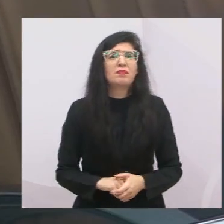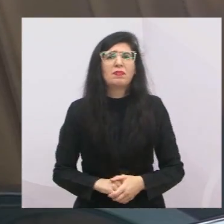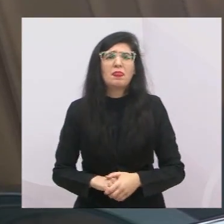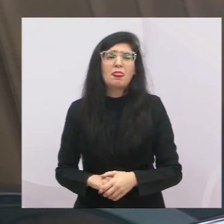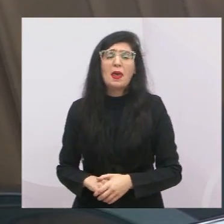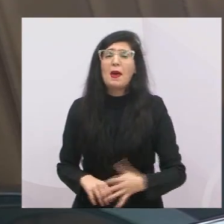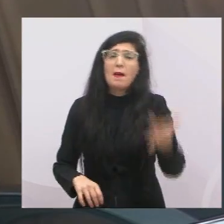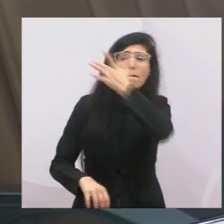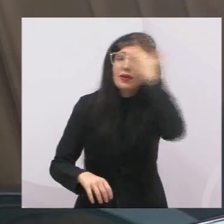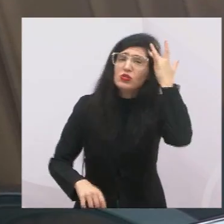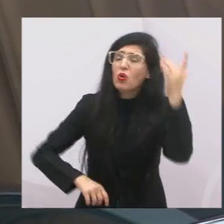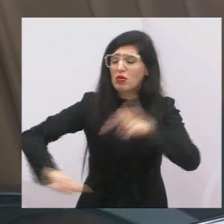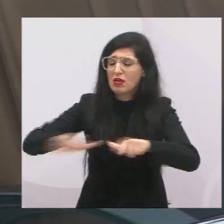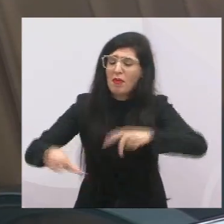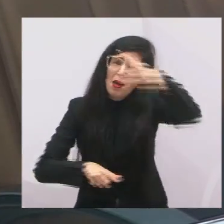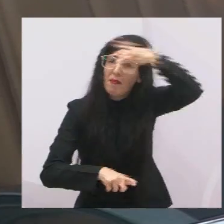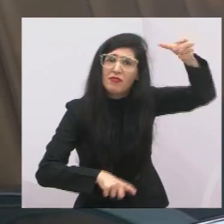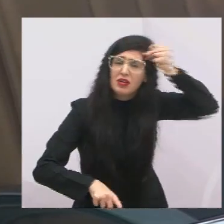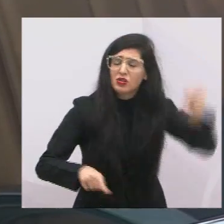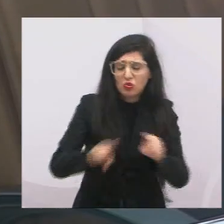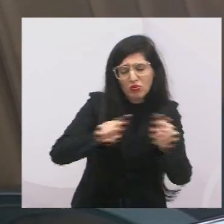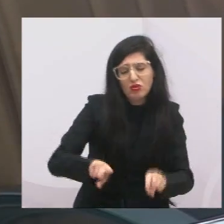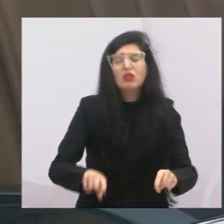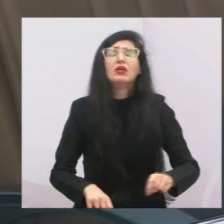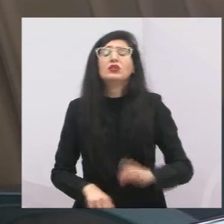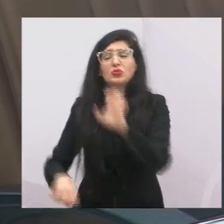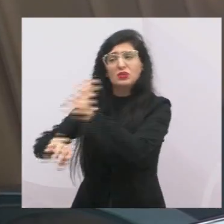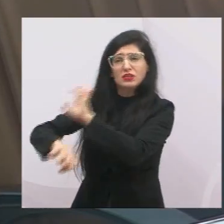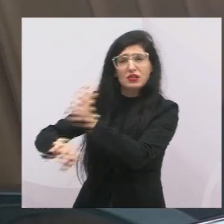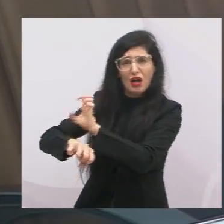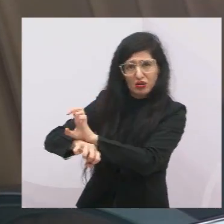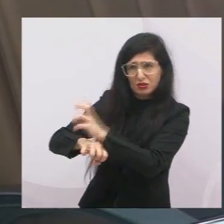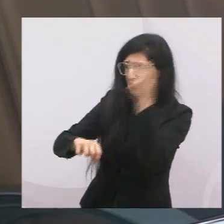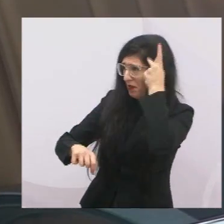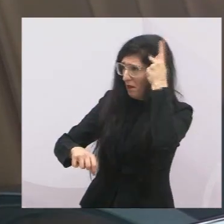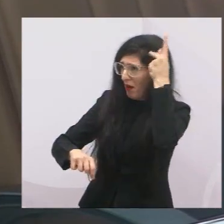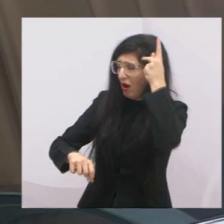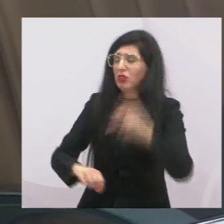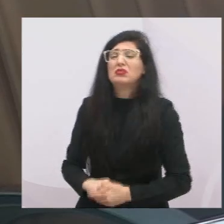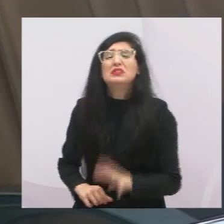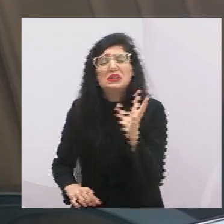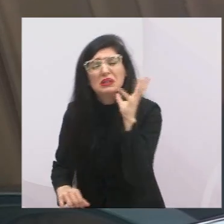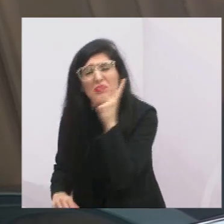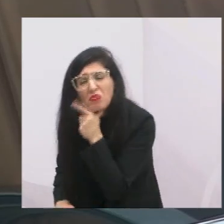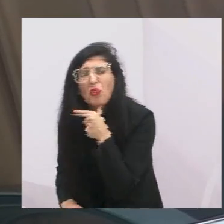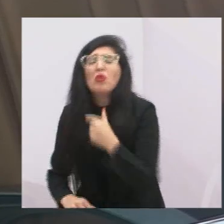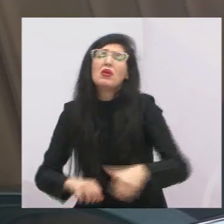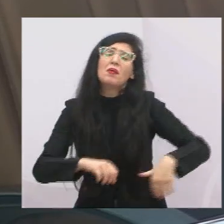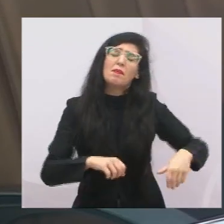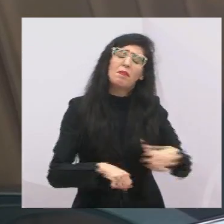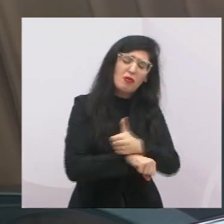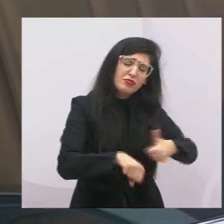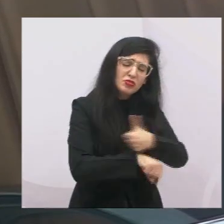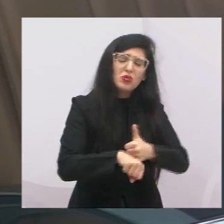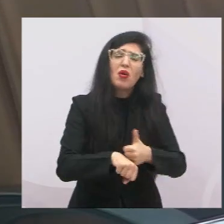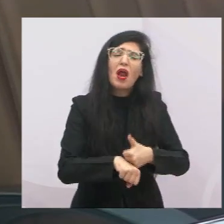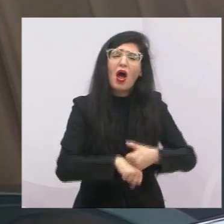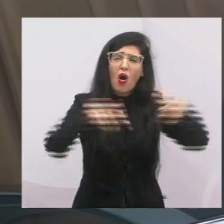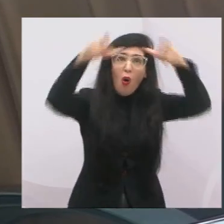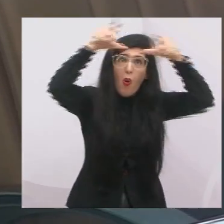públicos do Estado. Então, a gente está querendo saber qual que é a medida que vai ser tomada de melhoramento no